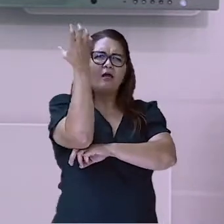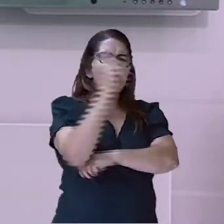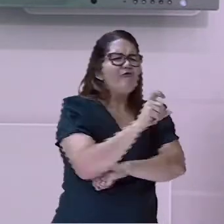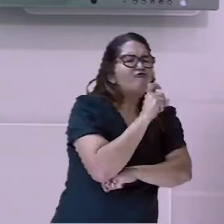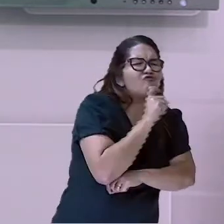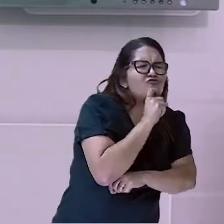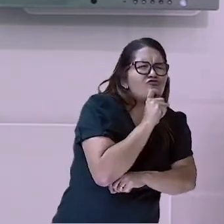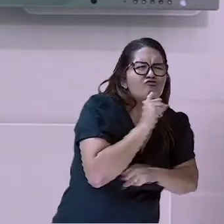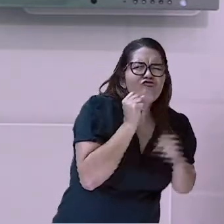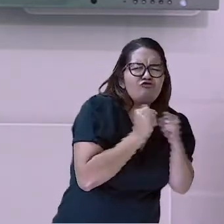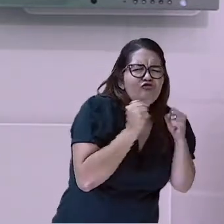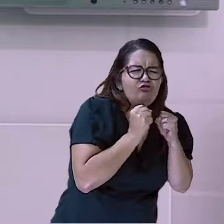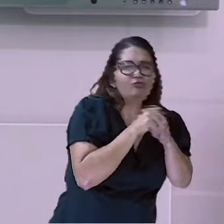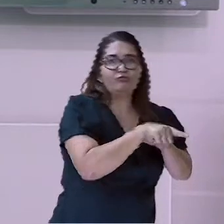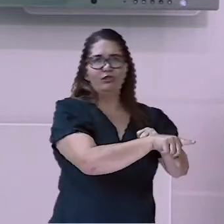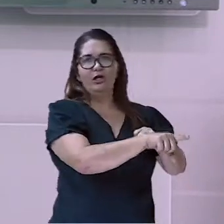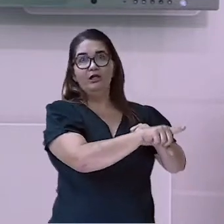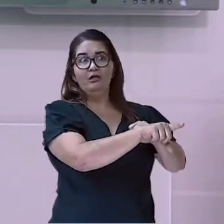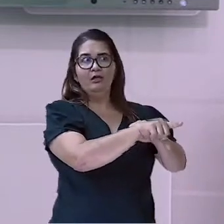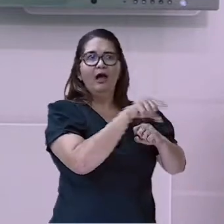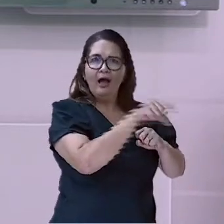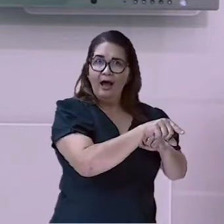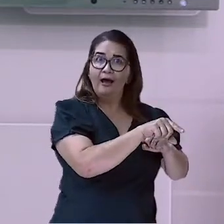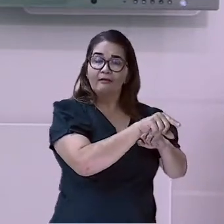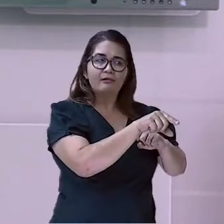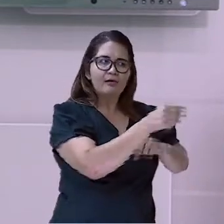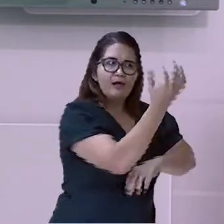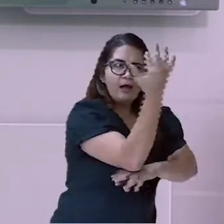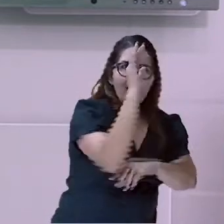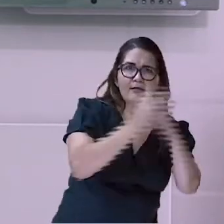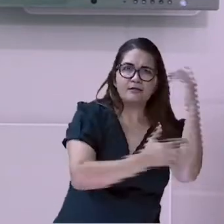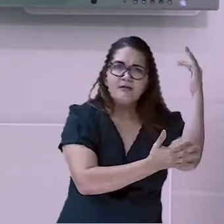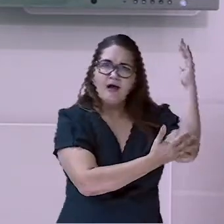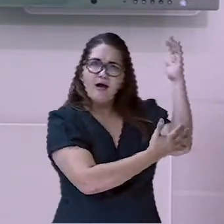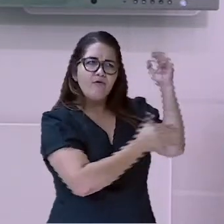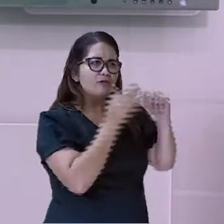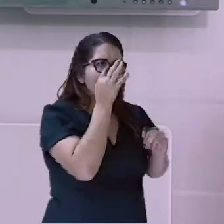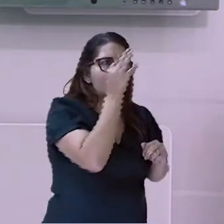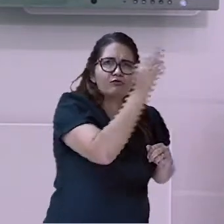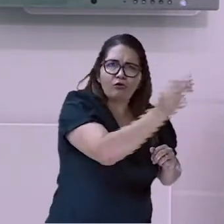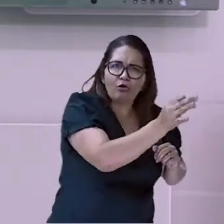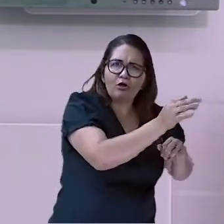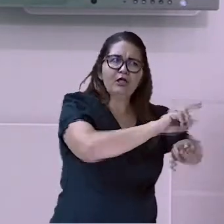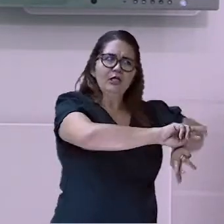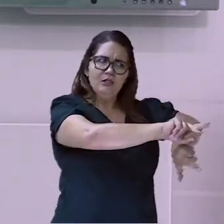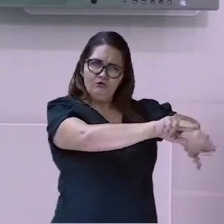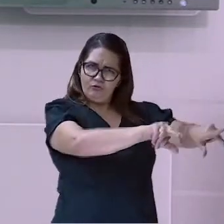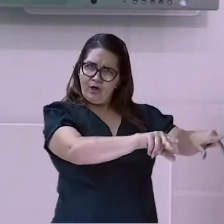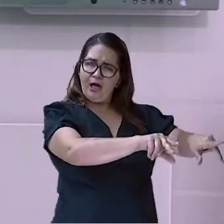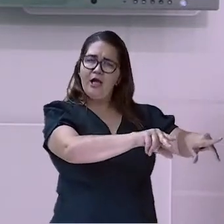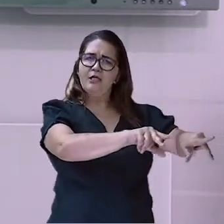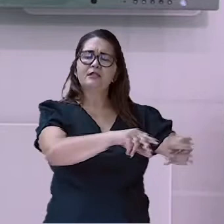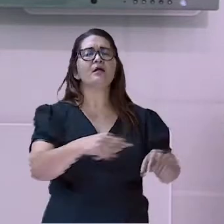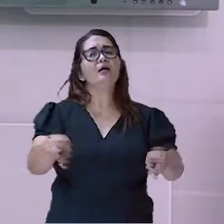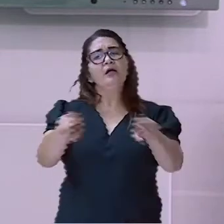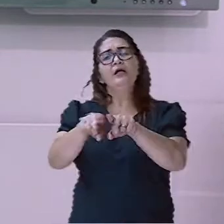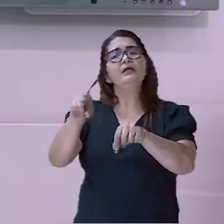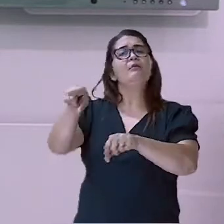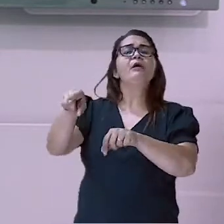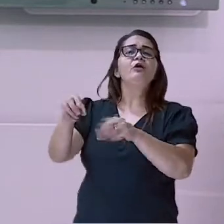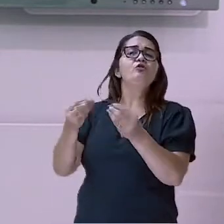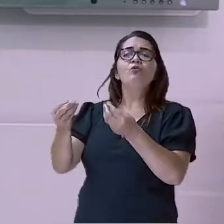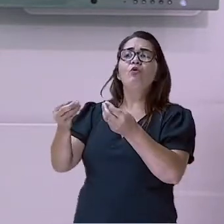tem umidade, a vegetação vai ter que se adaptar a esse tipo de clima. Ou então, se eu tenho um clima onde chove